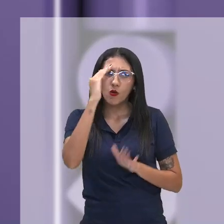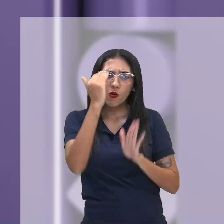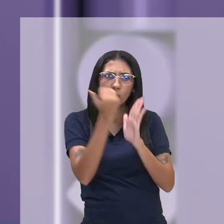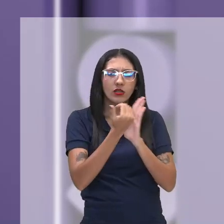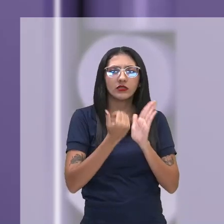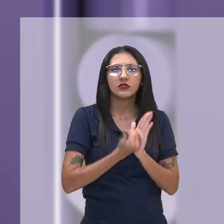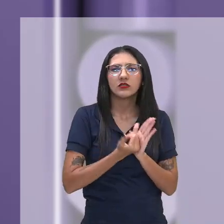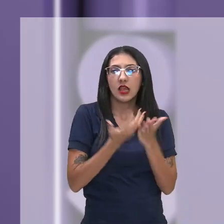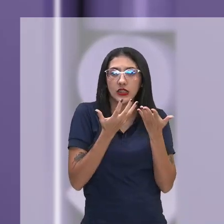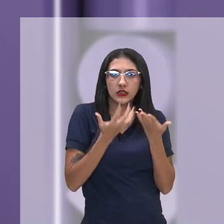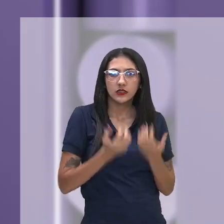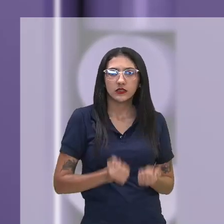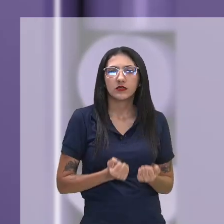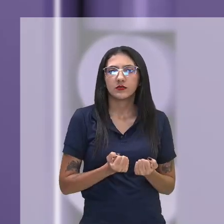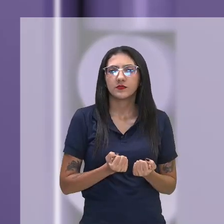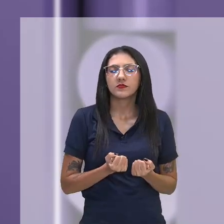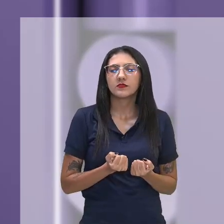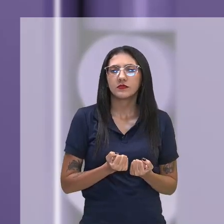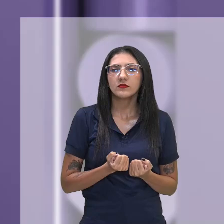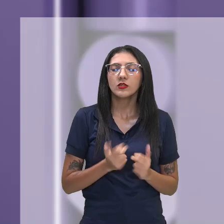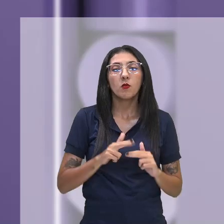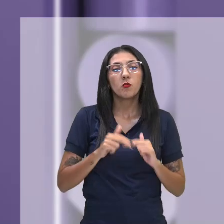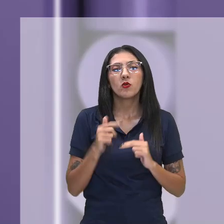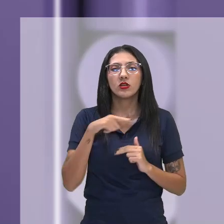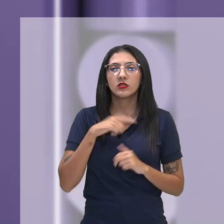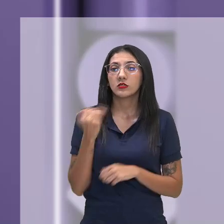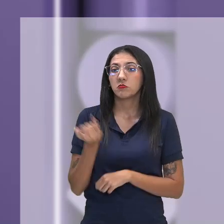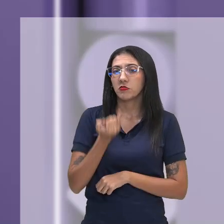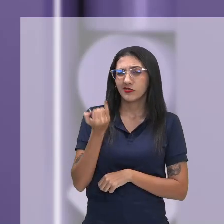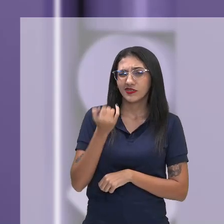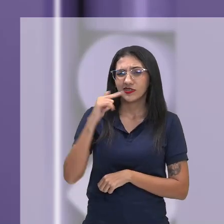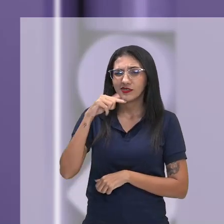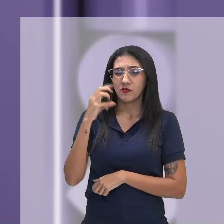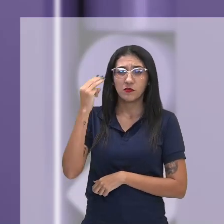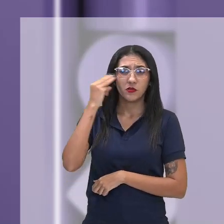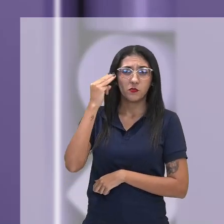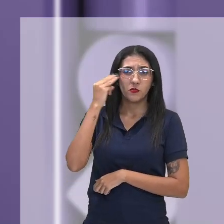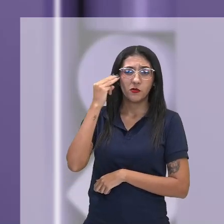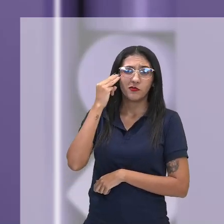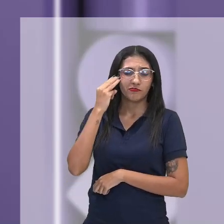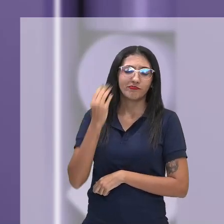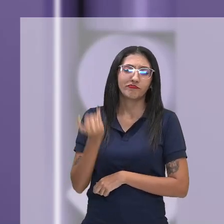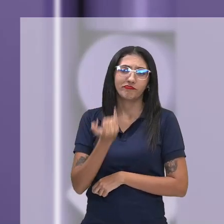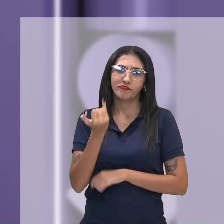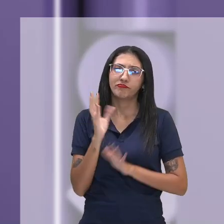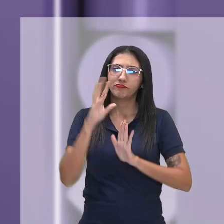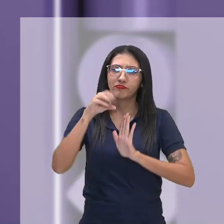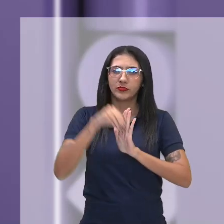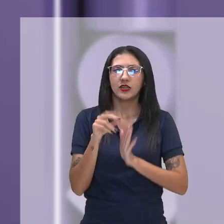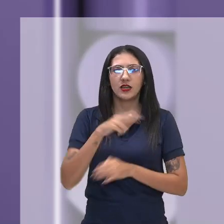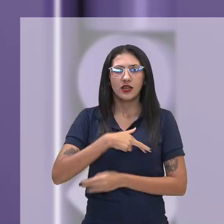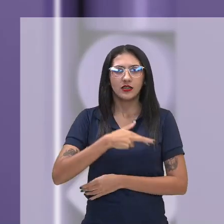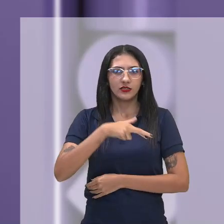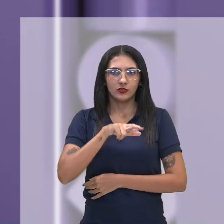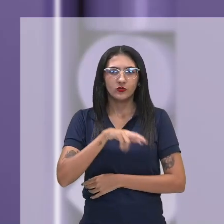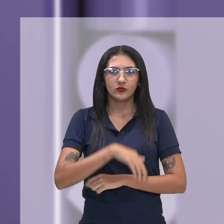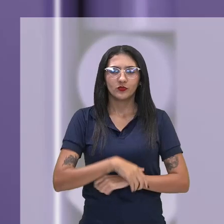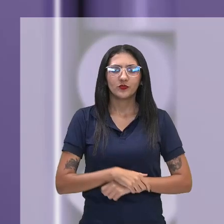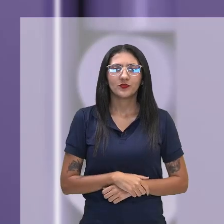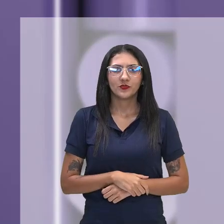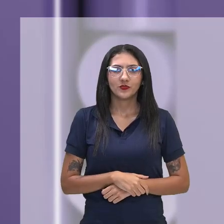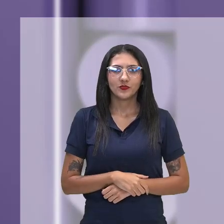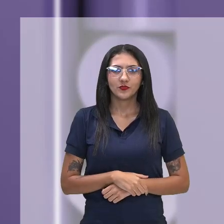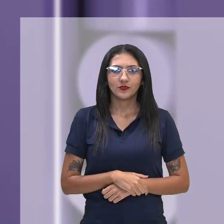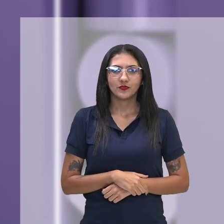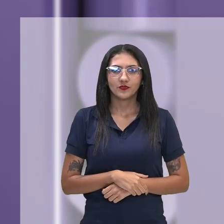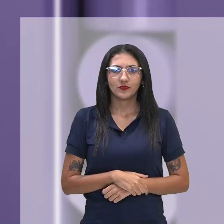É o papel aí da memória dentro dessas religiões. Vamos nos aprofundar